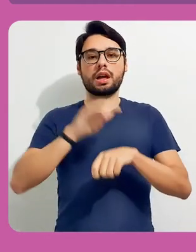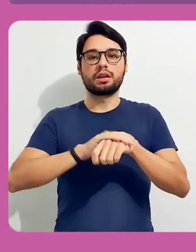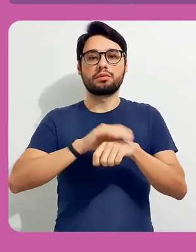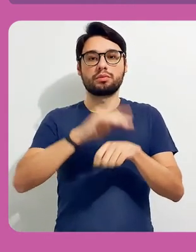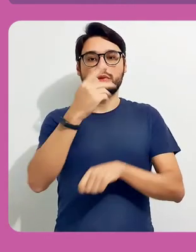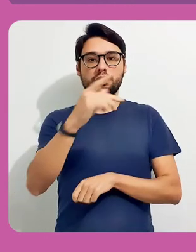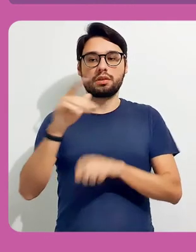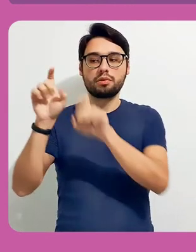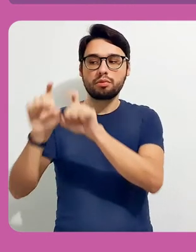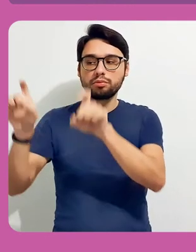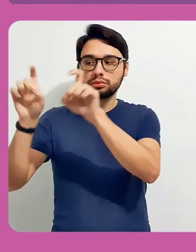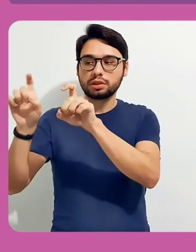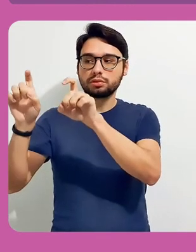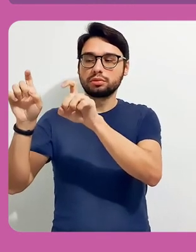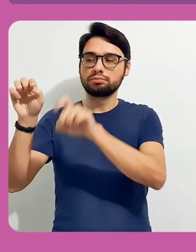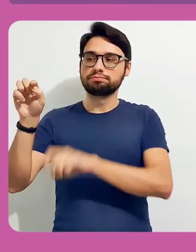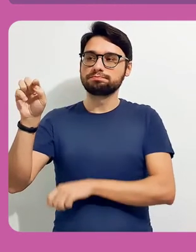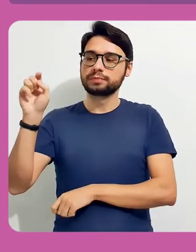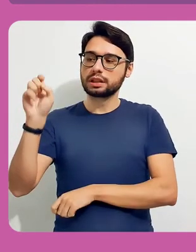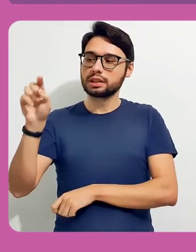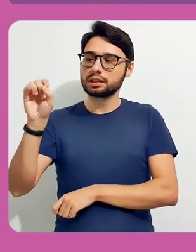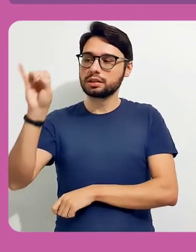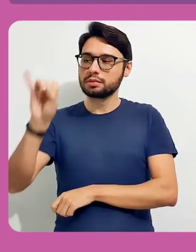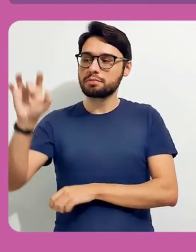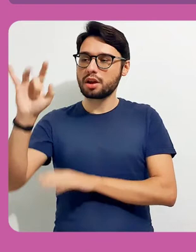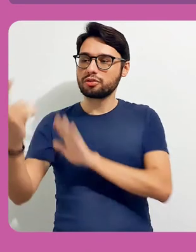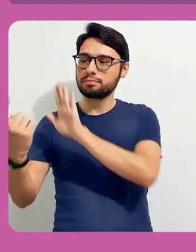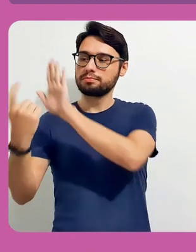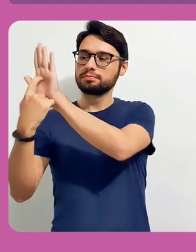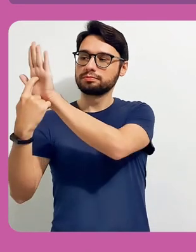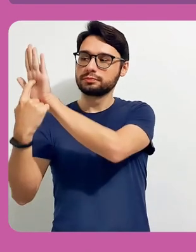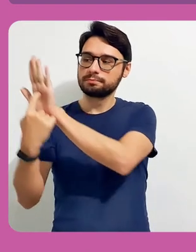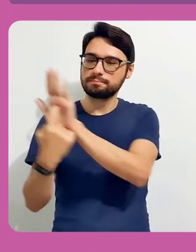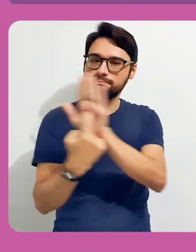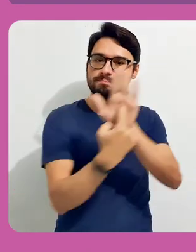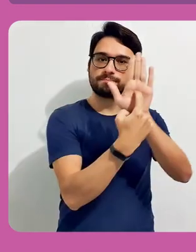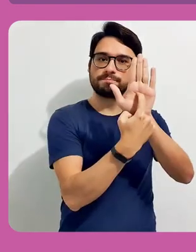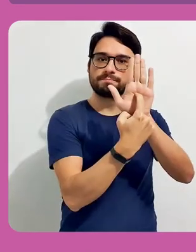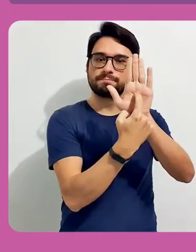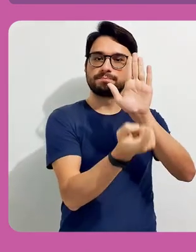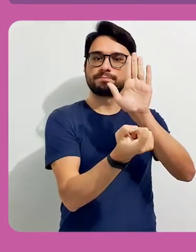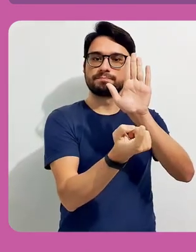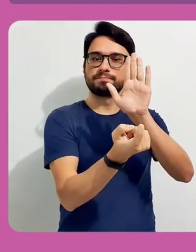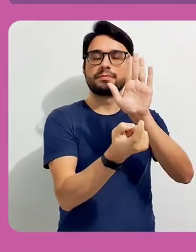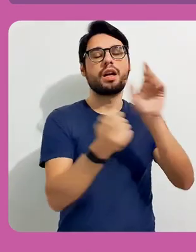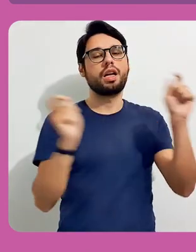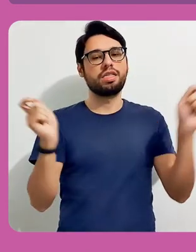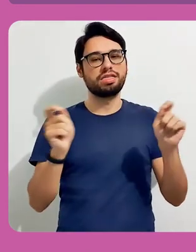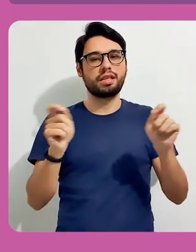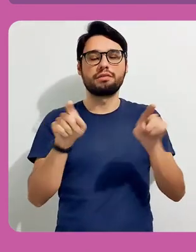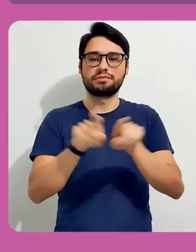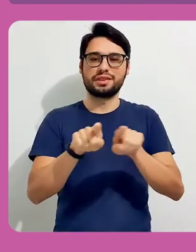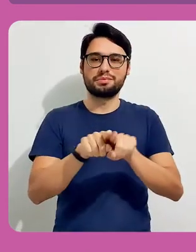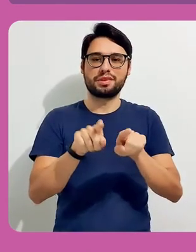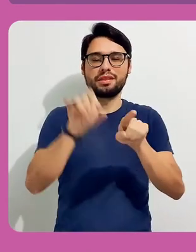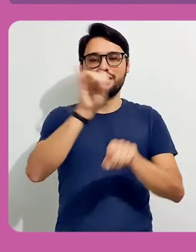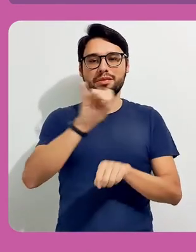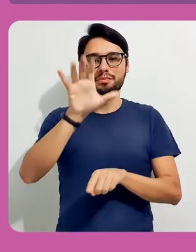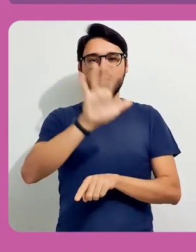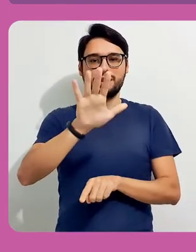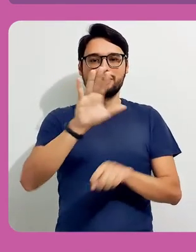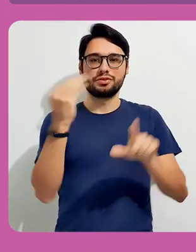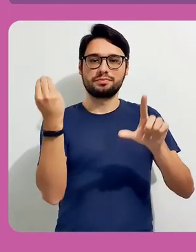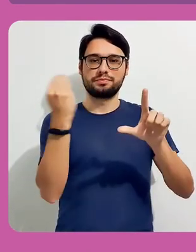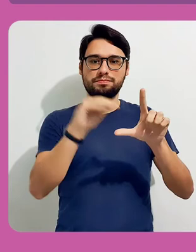Também funciona, pessoal. Se você vier aqui, pega umas imagens e vai colocando no lugar que você